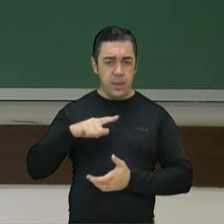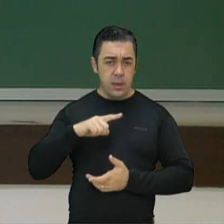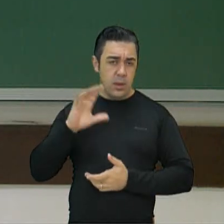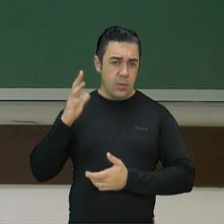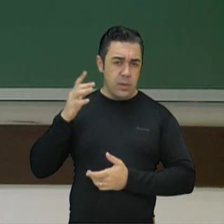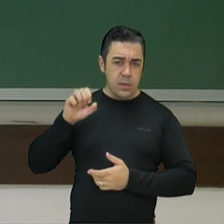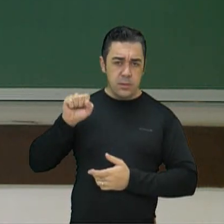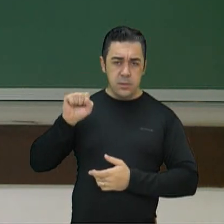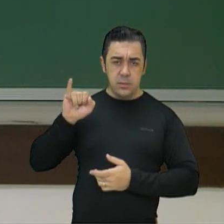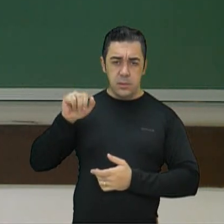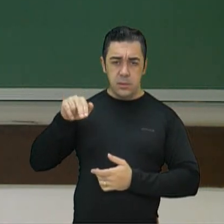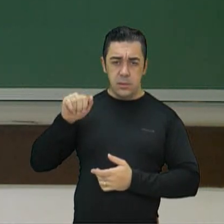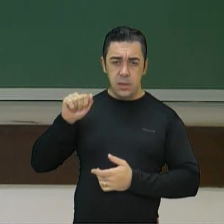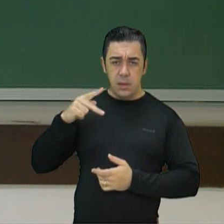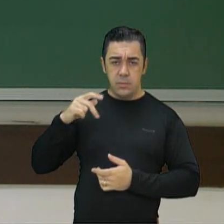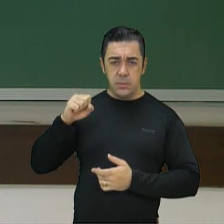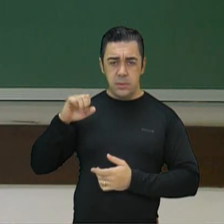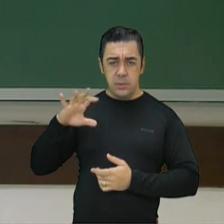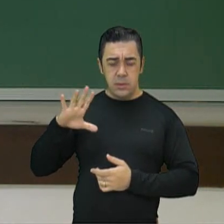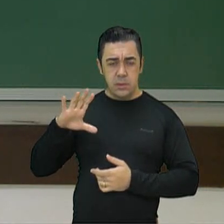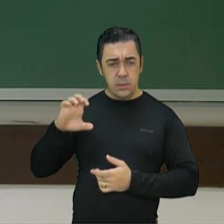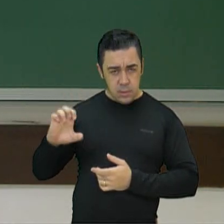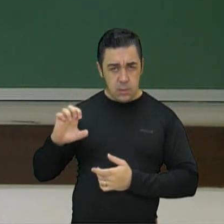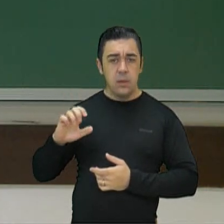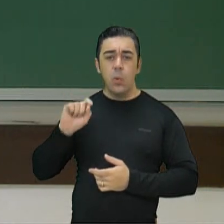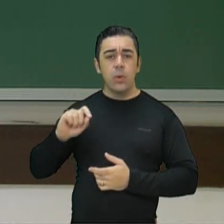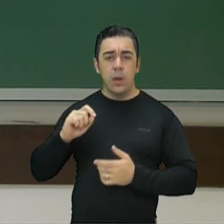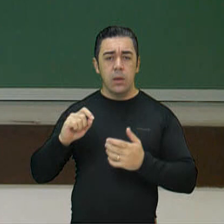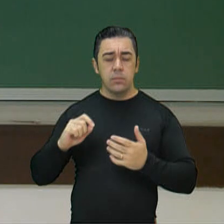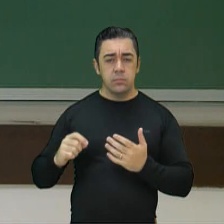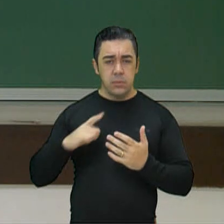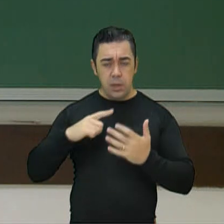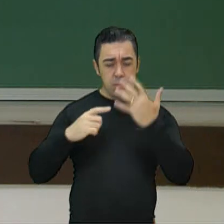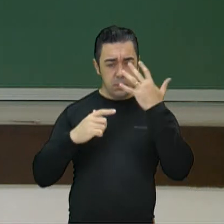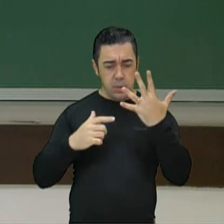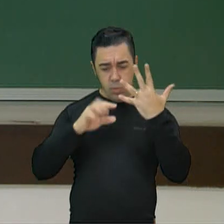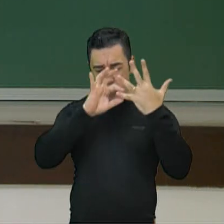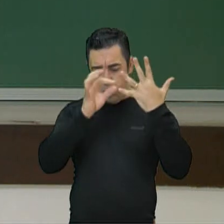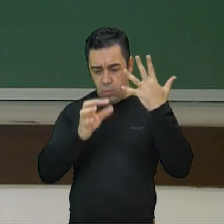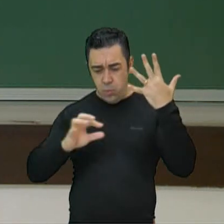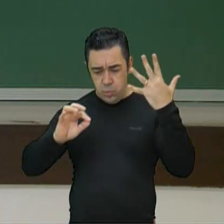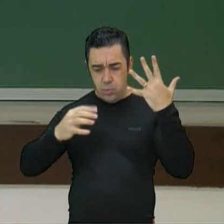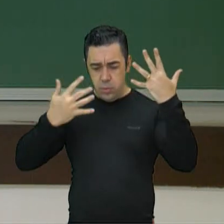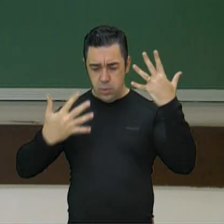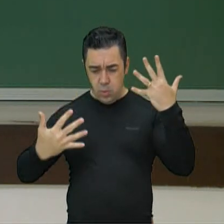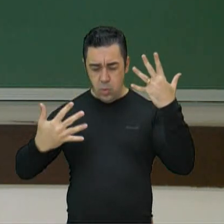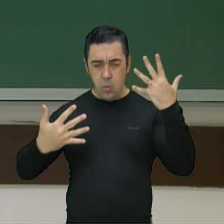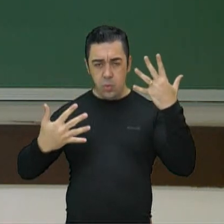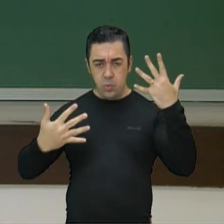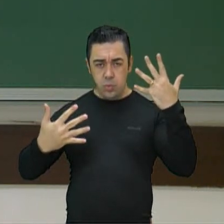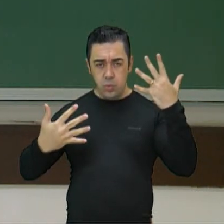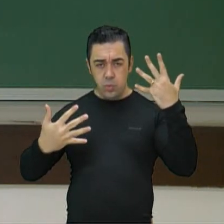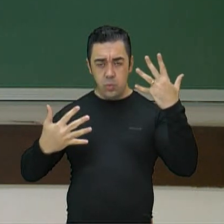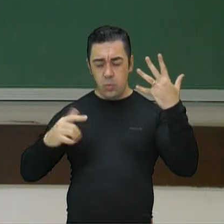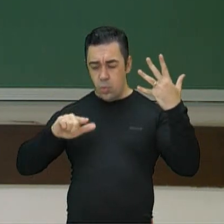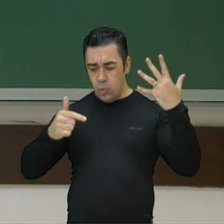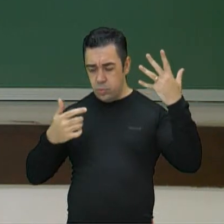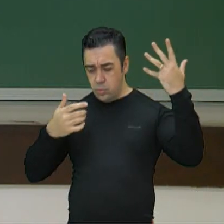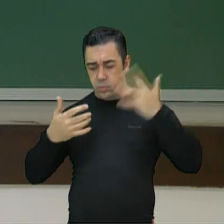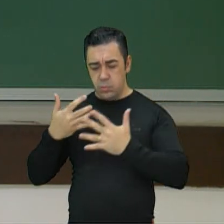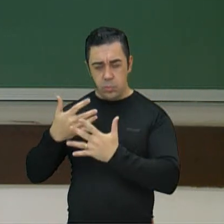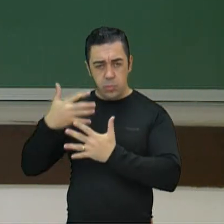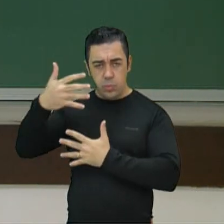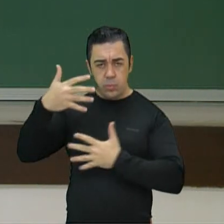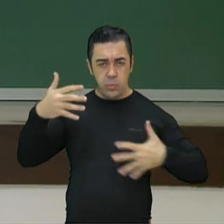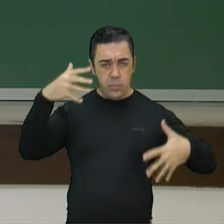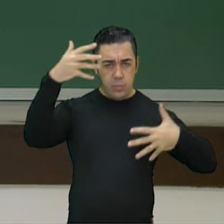dos neurônios, os neurotransmissores, essa mensagem vai para o teu cérebro e o teu cérebro retorna ali